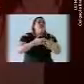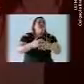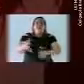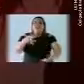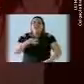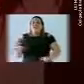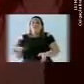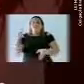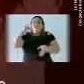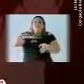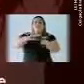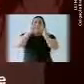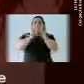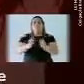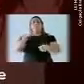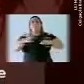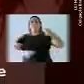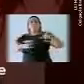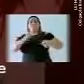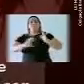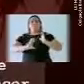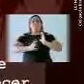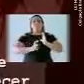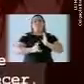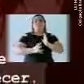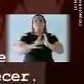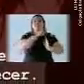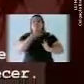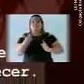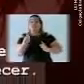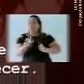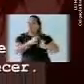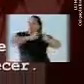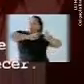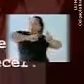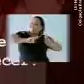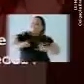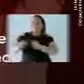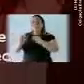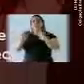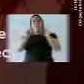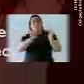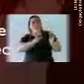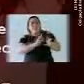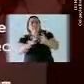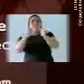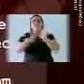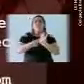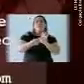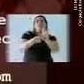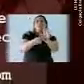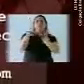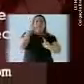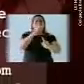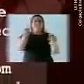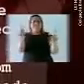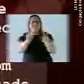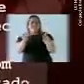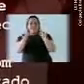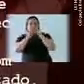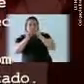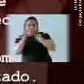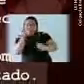custo quer retomar o poder por um partido político. Estamos fazendo uma campanha baseada em fatos, sem